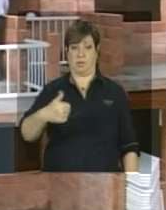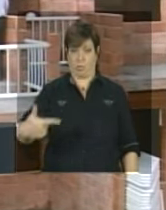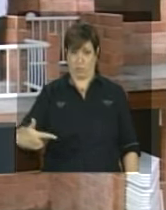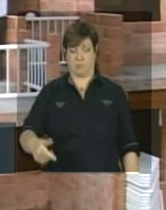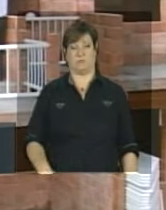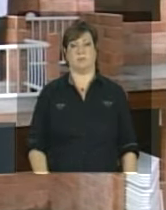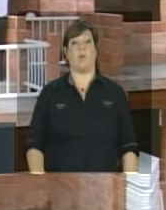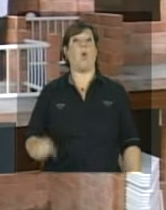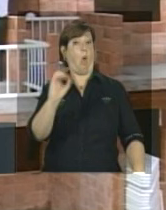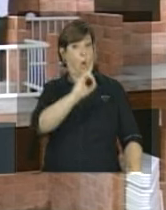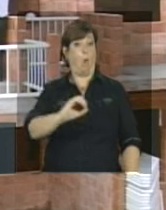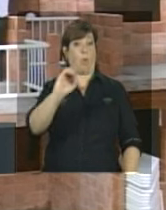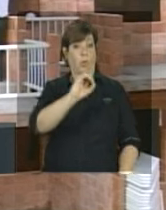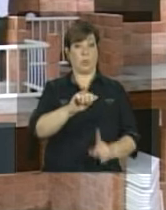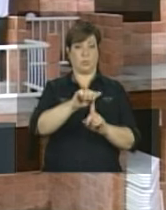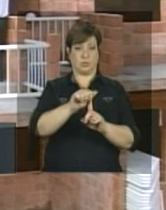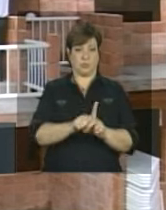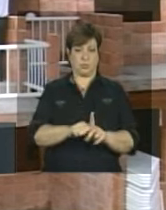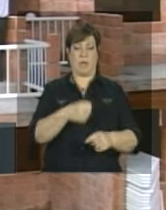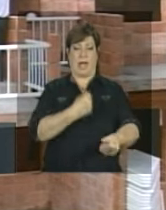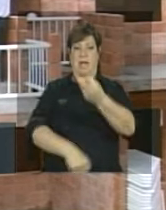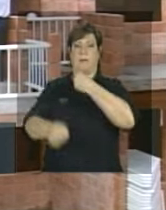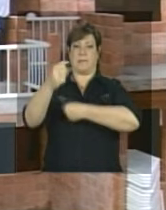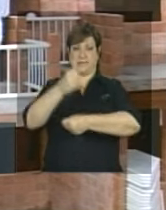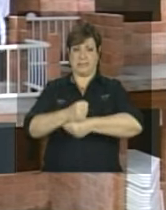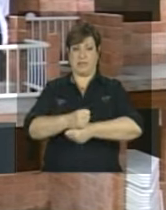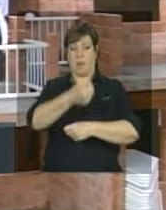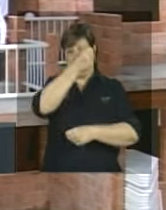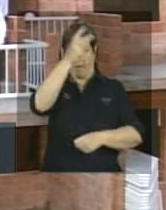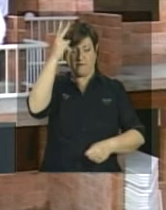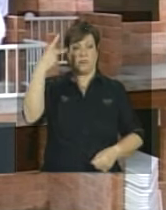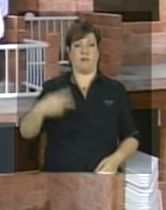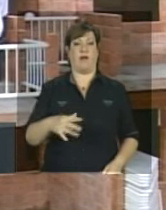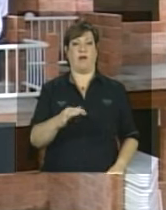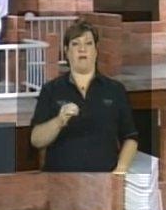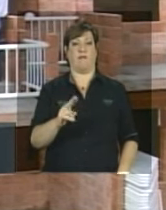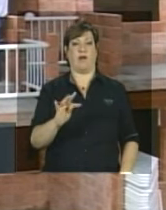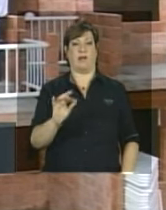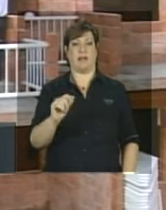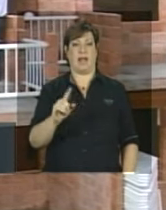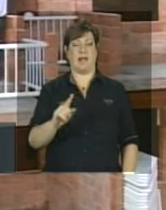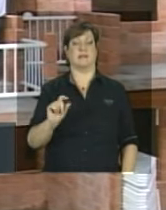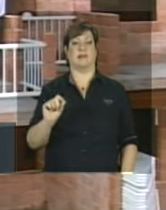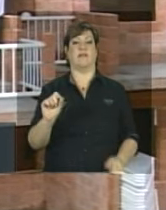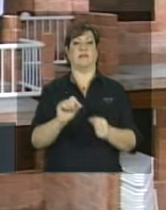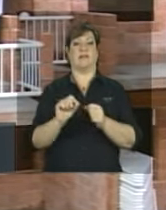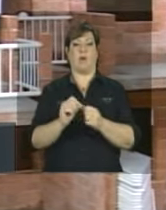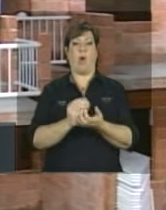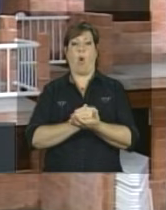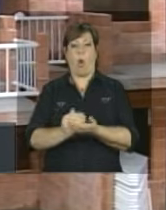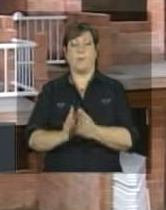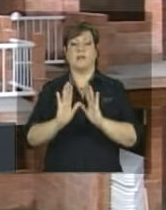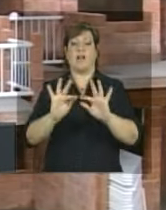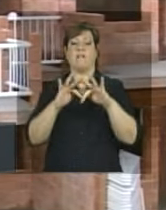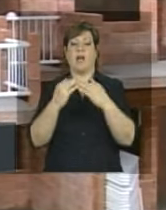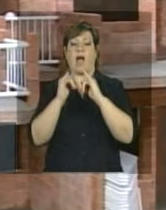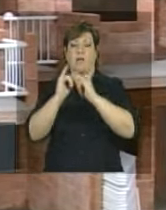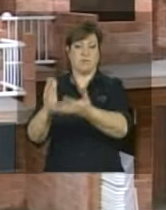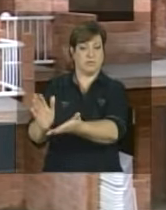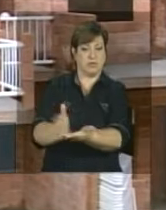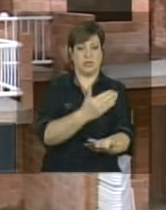Em outubro do ano passado, a Prefeitura de Fortaleza iniciou a remoção das famílias. Já foram